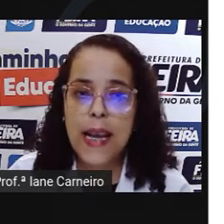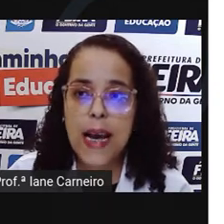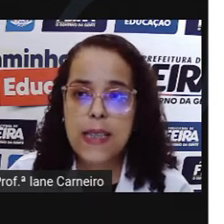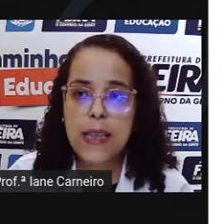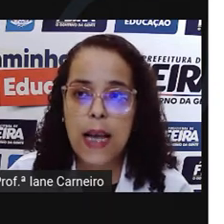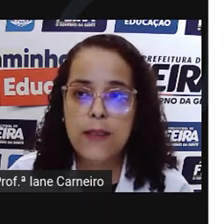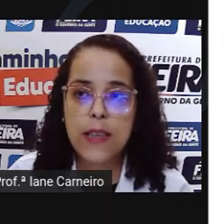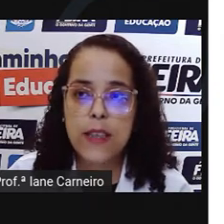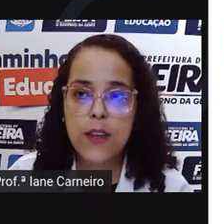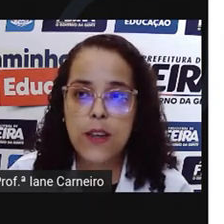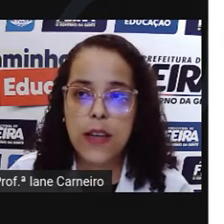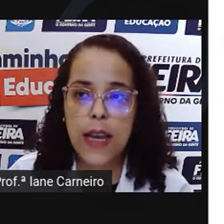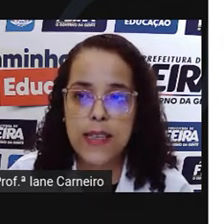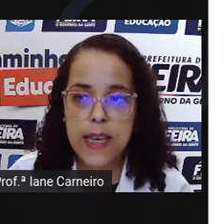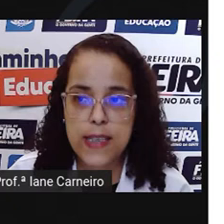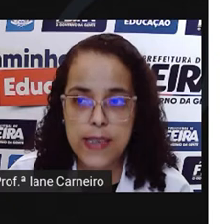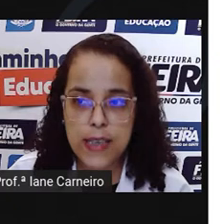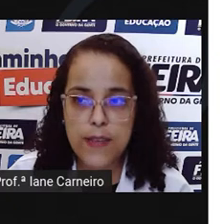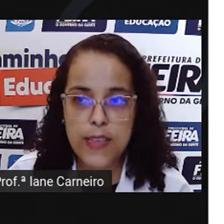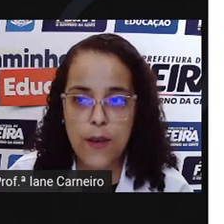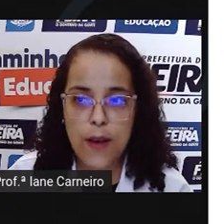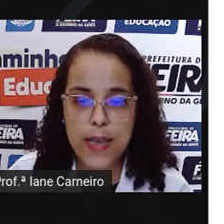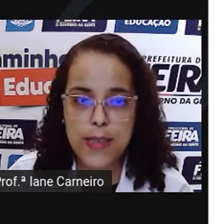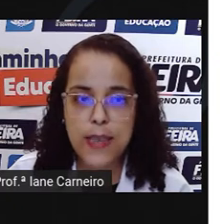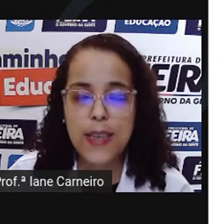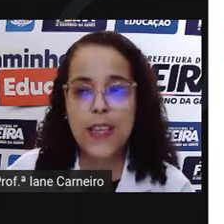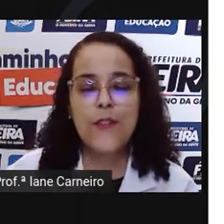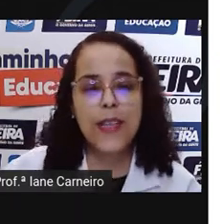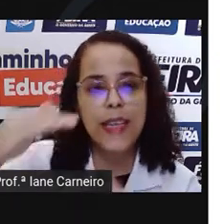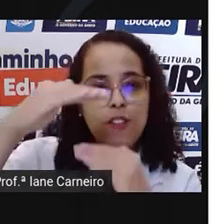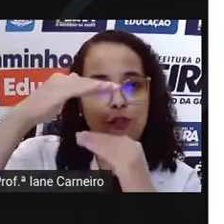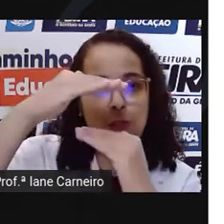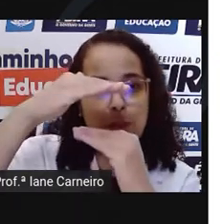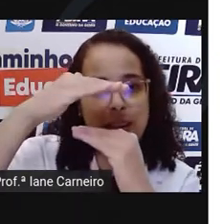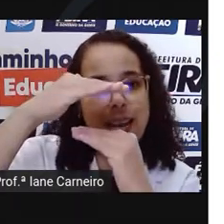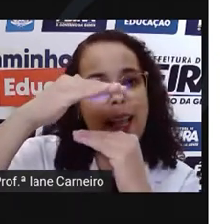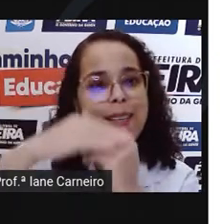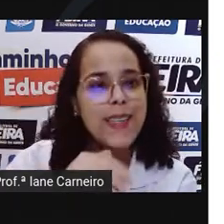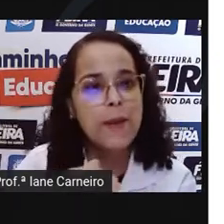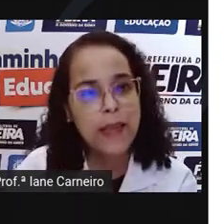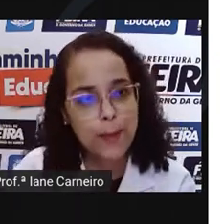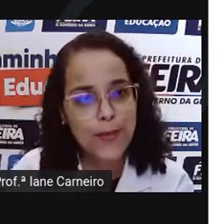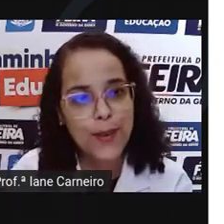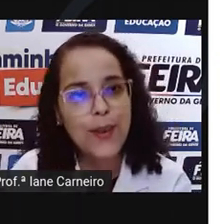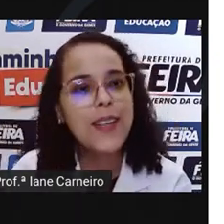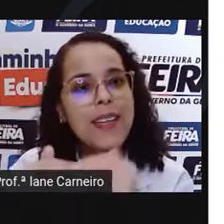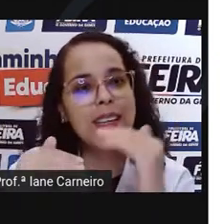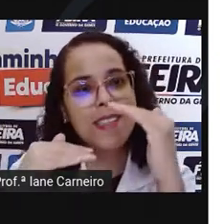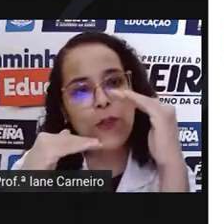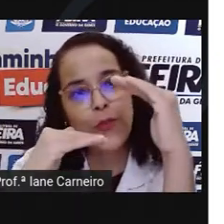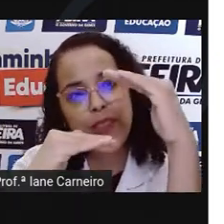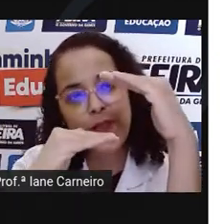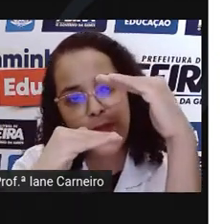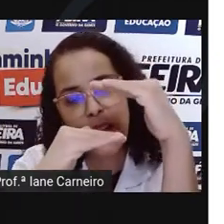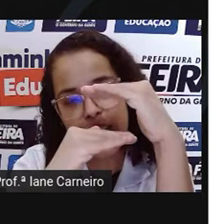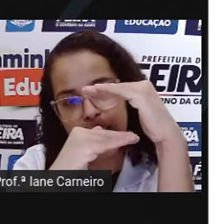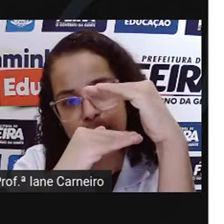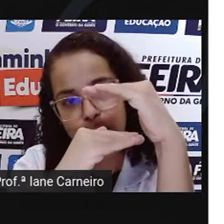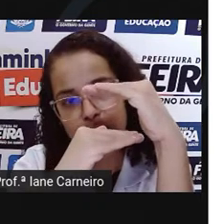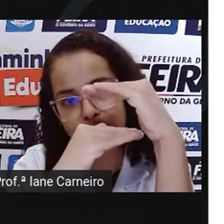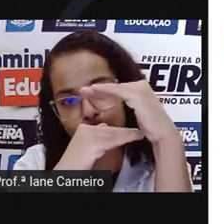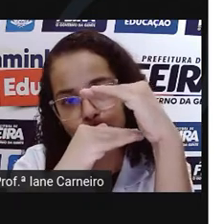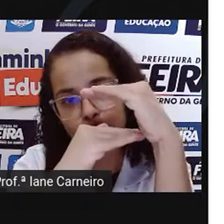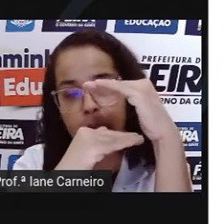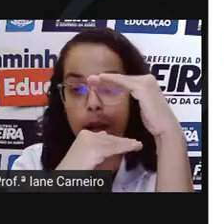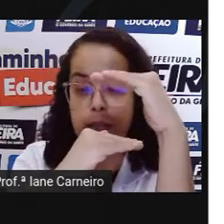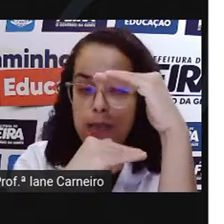Mas aí cada lado aqui, ó, esse daqui vai ser igual a esse. E vai ter as duas paralelas. Lembra que a Pró falou? São duas linhas,